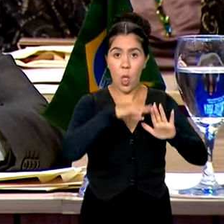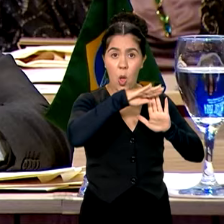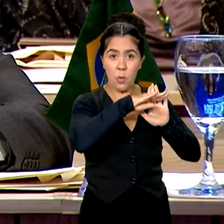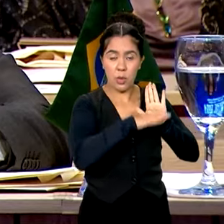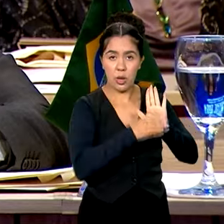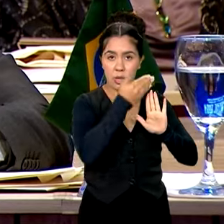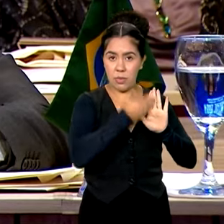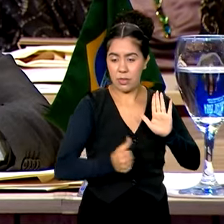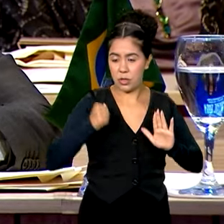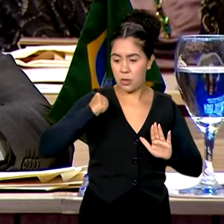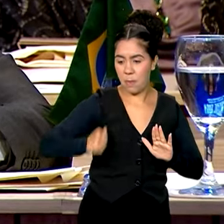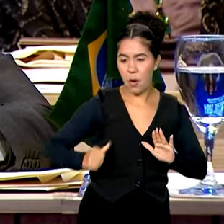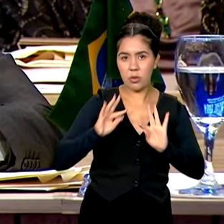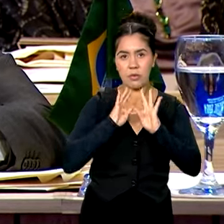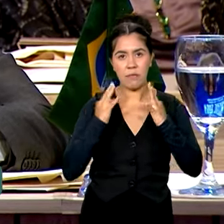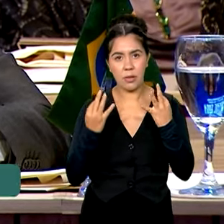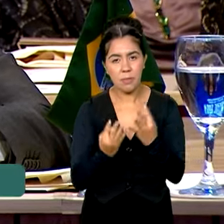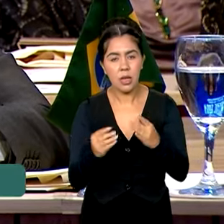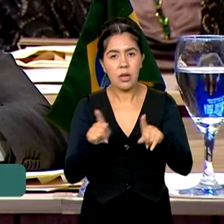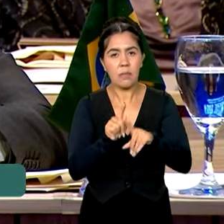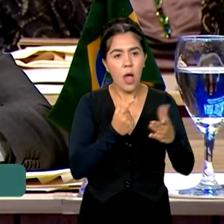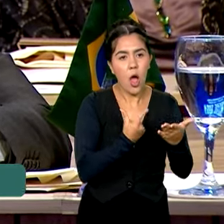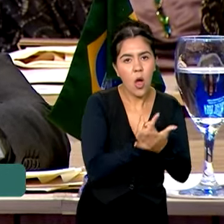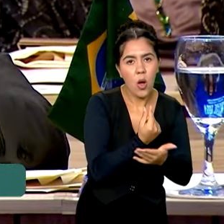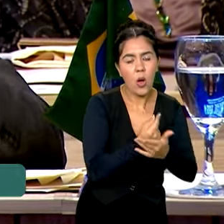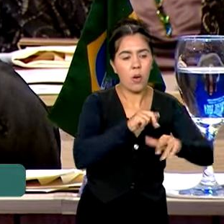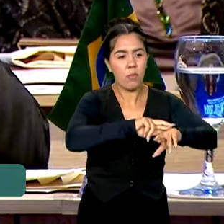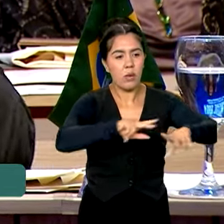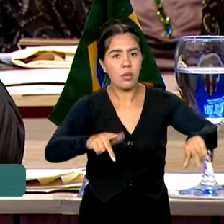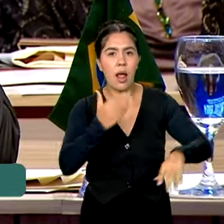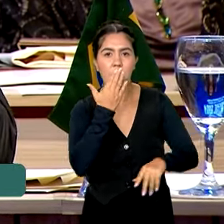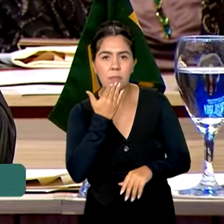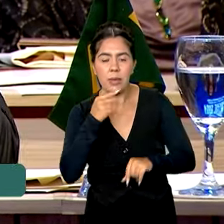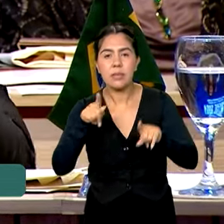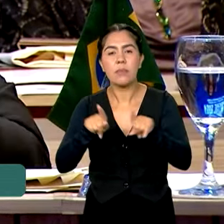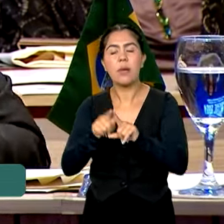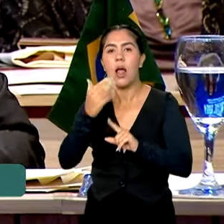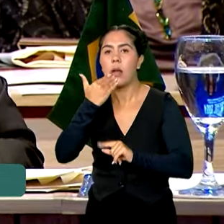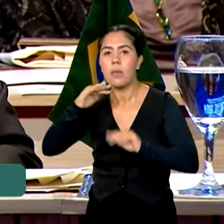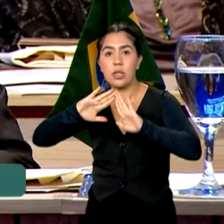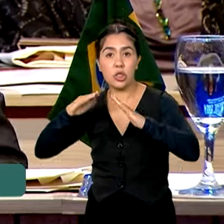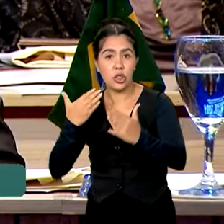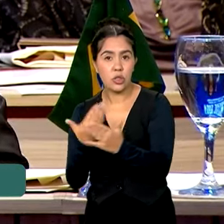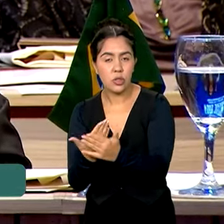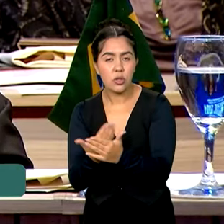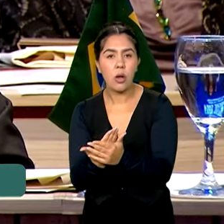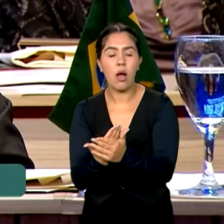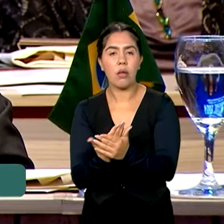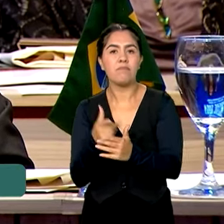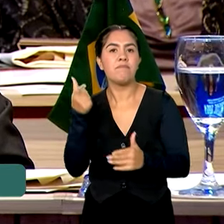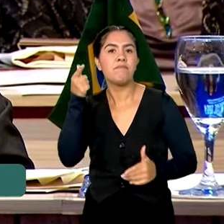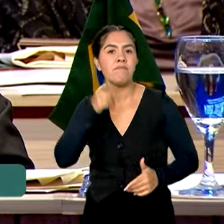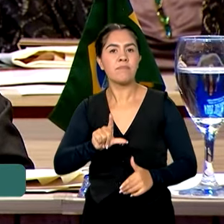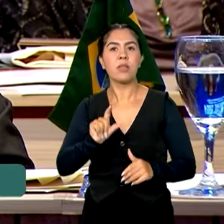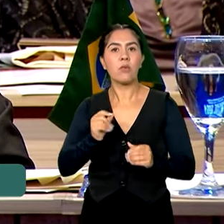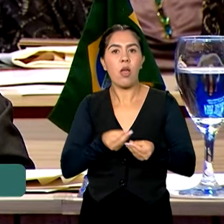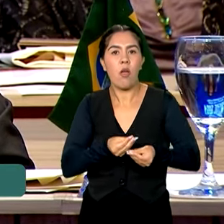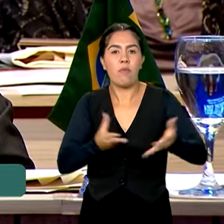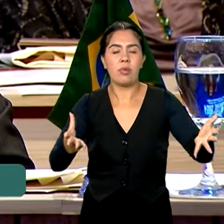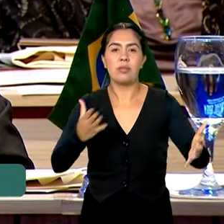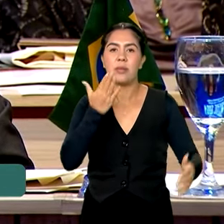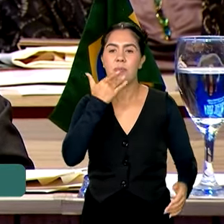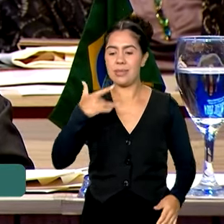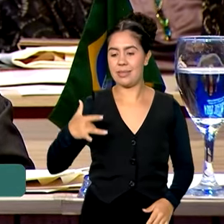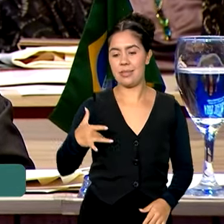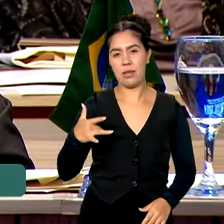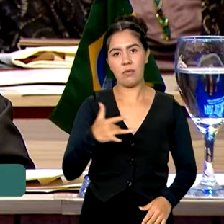aquisição de alimentos e de alimentação escolar, permitem que refeições saudáveis cheguem aos mais